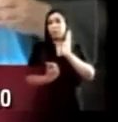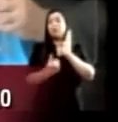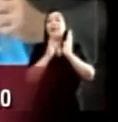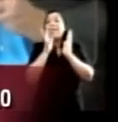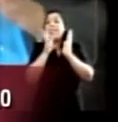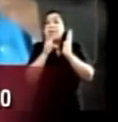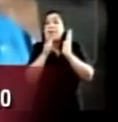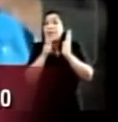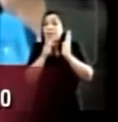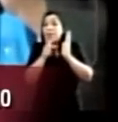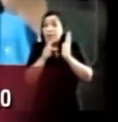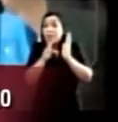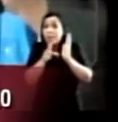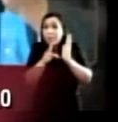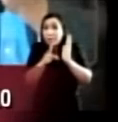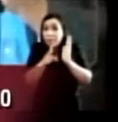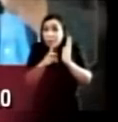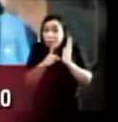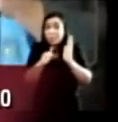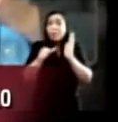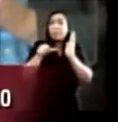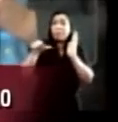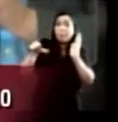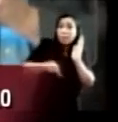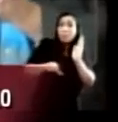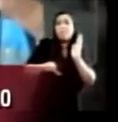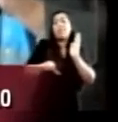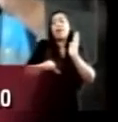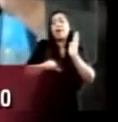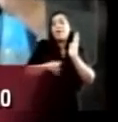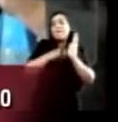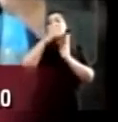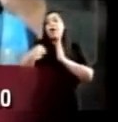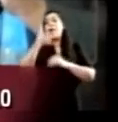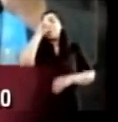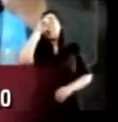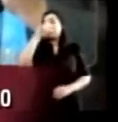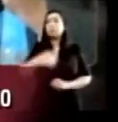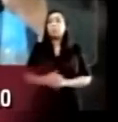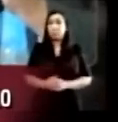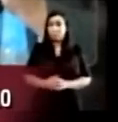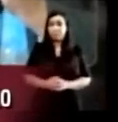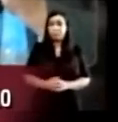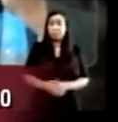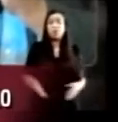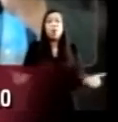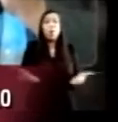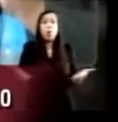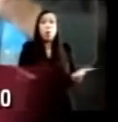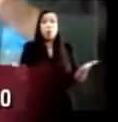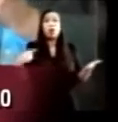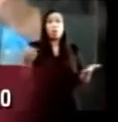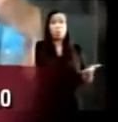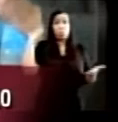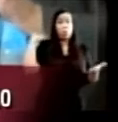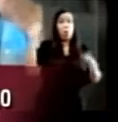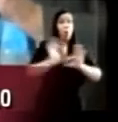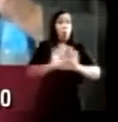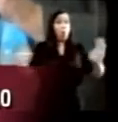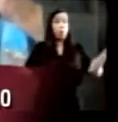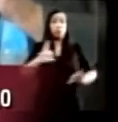certo tempo para piorar e procurar o hospital. Então, olha que tendência ótima que nós estávamos aqui,